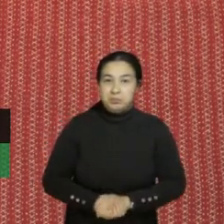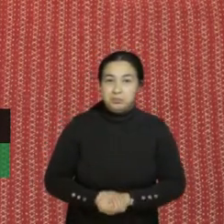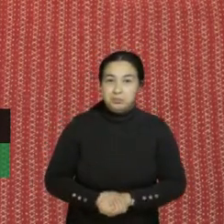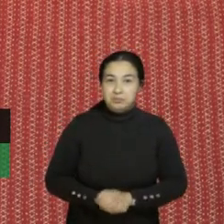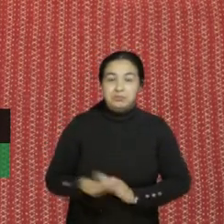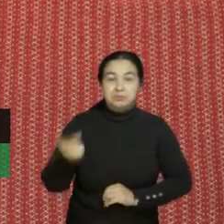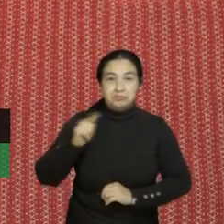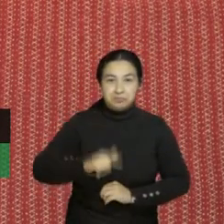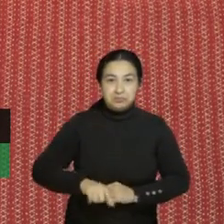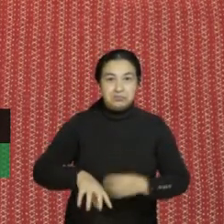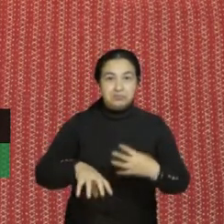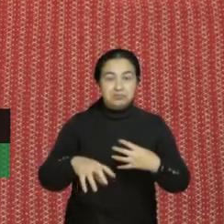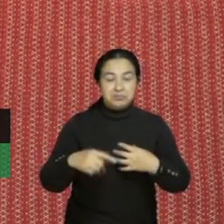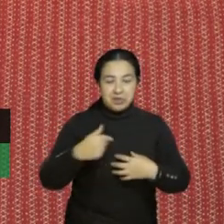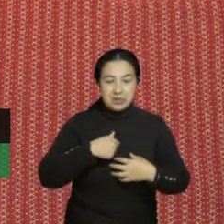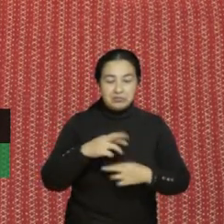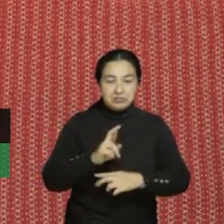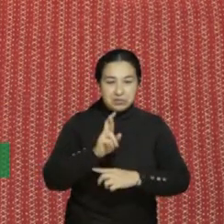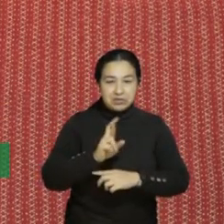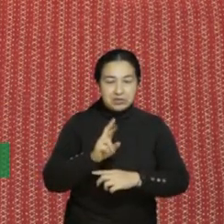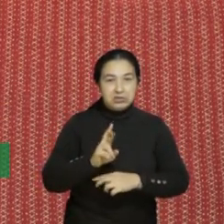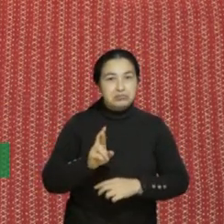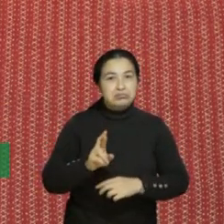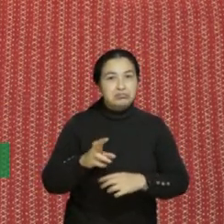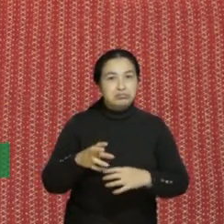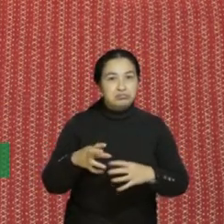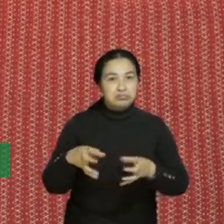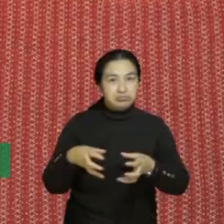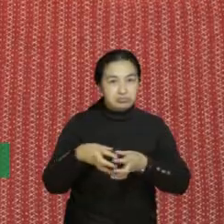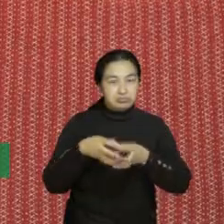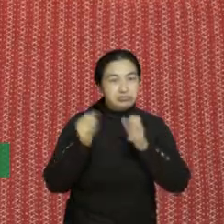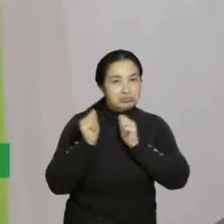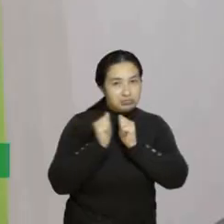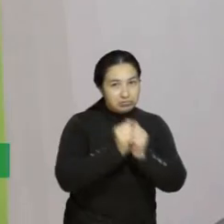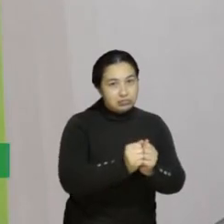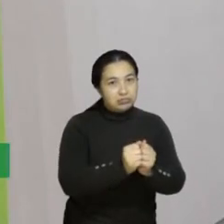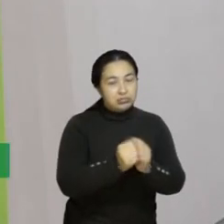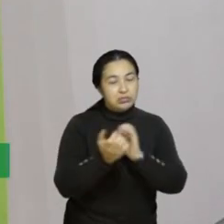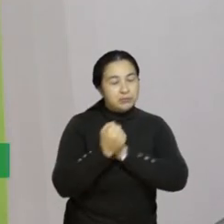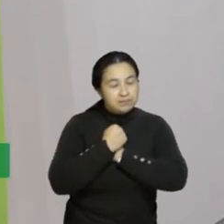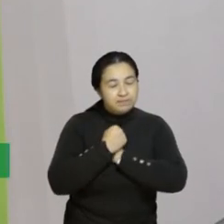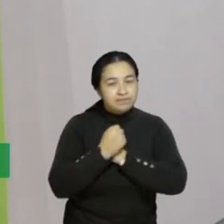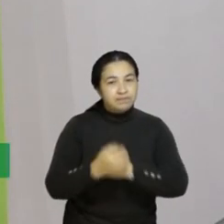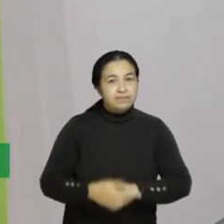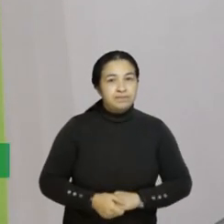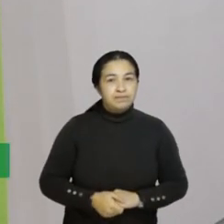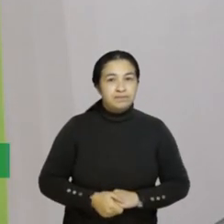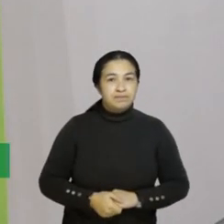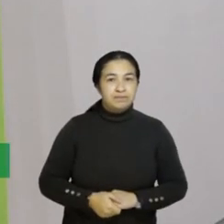repito, me senti representado por você lá. Um abraço. Mais 15 segundos.